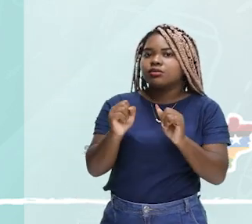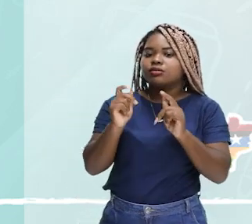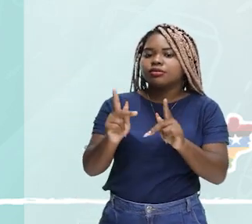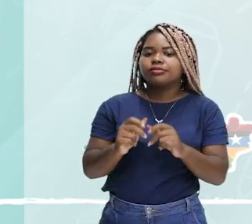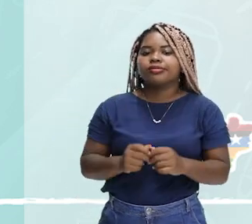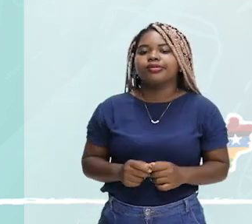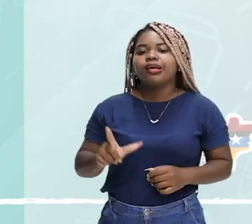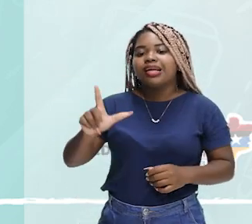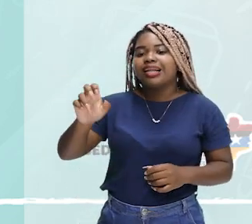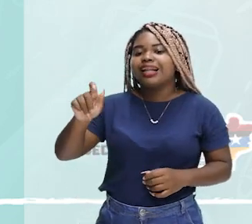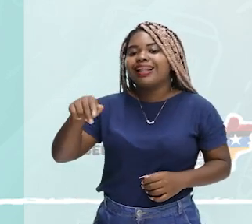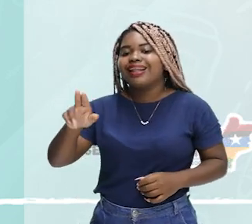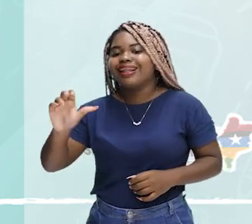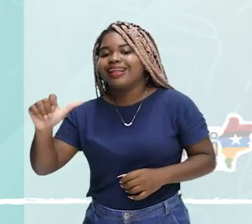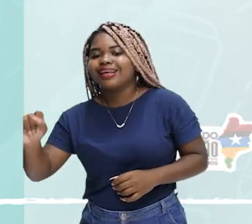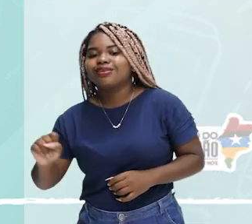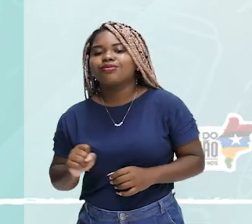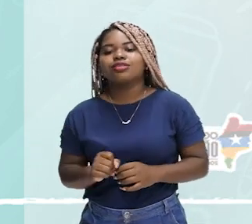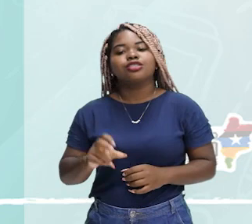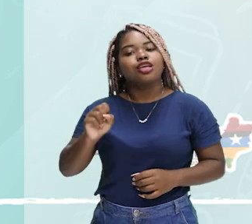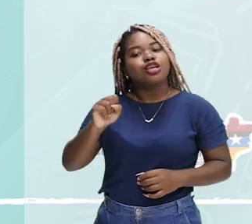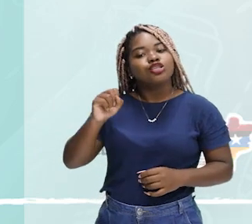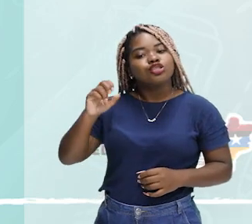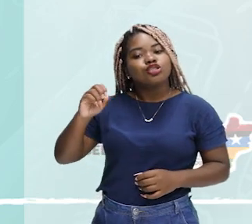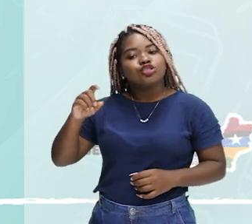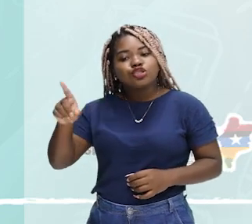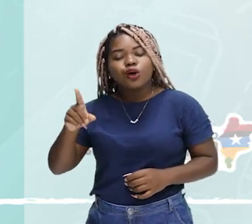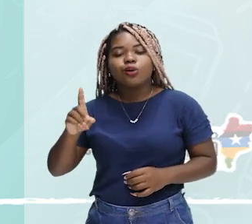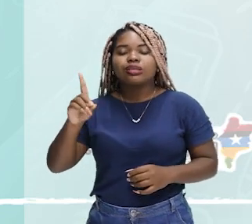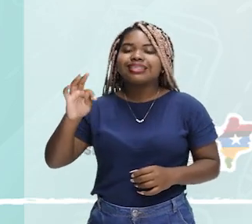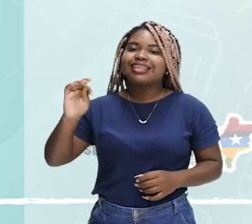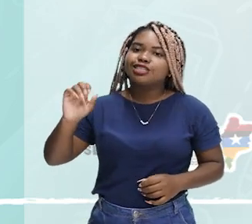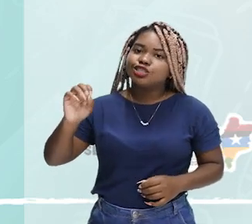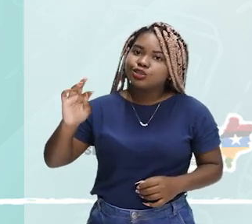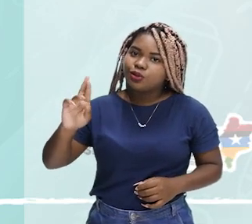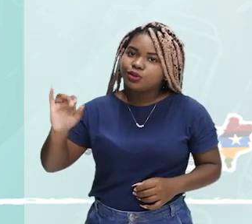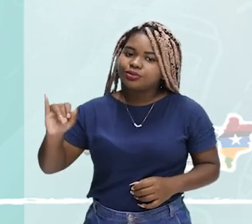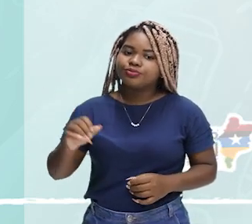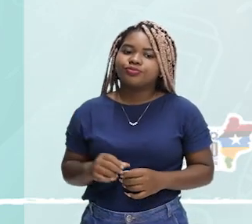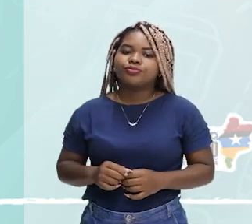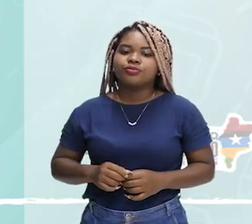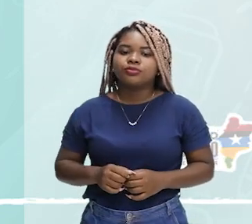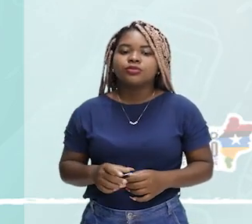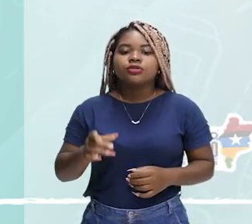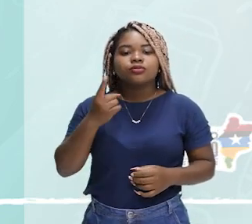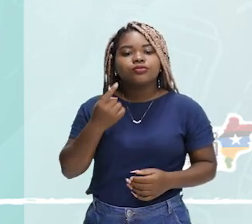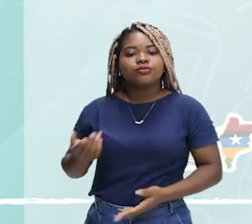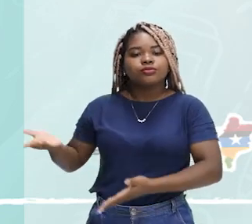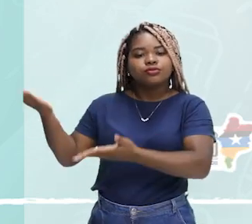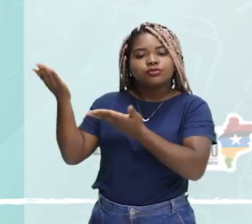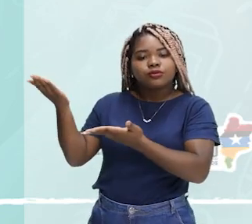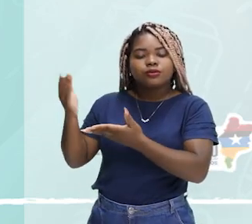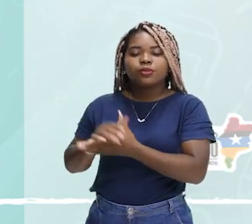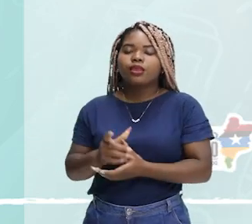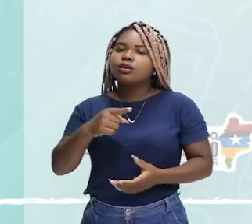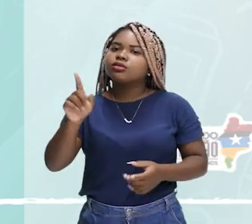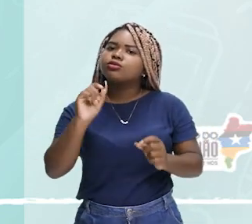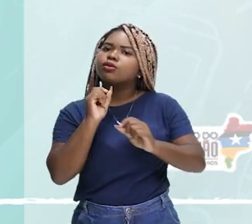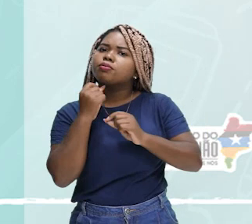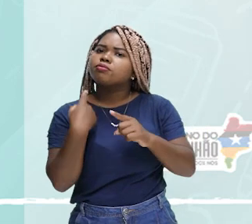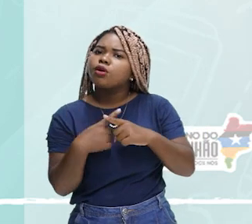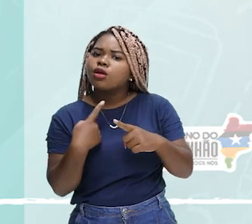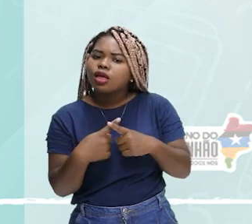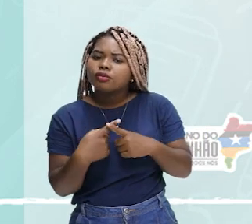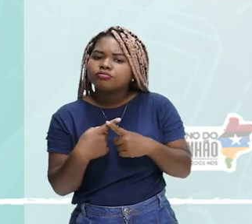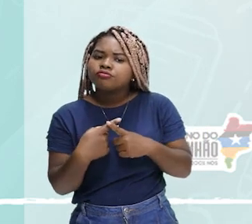acentuadas. Léguas, só, própria e destrói. Léguas, acentua-se por se tratar de uma